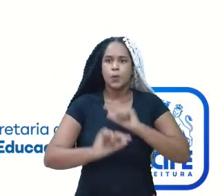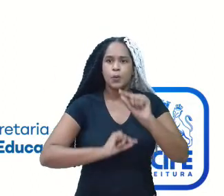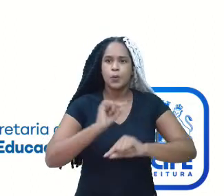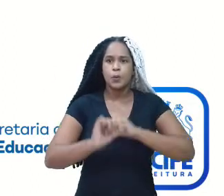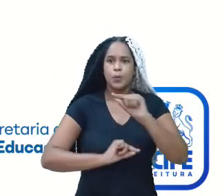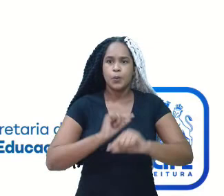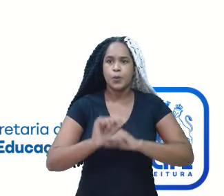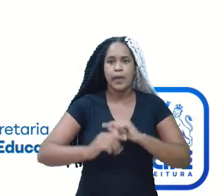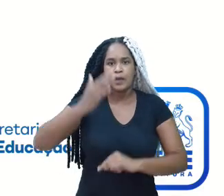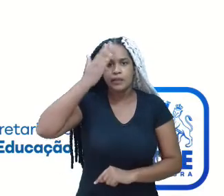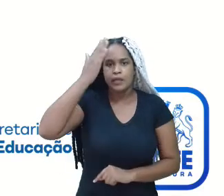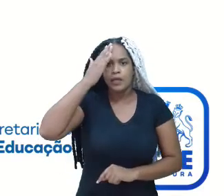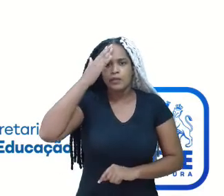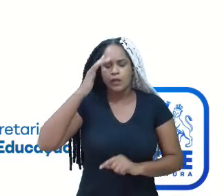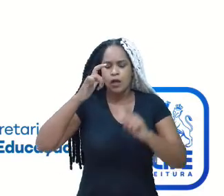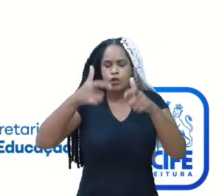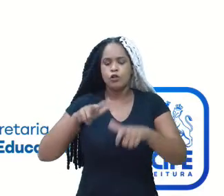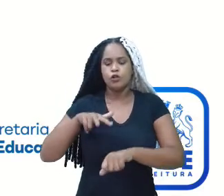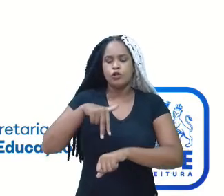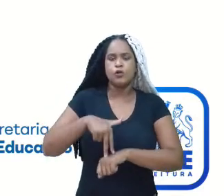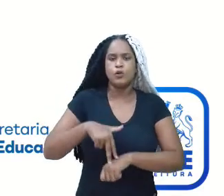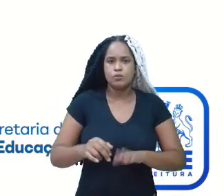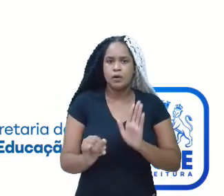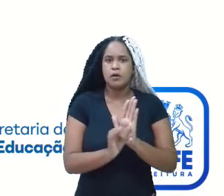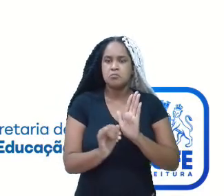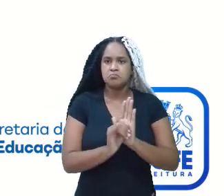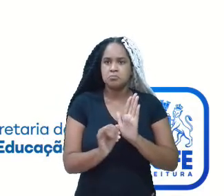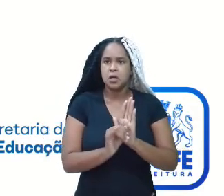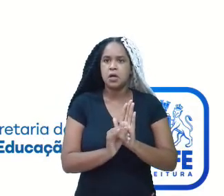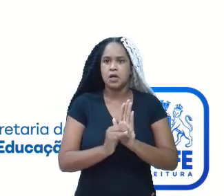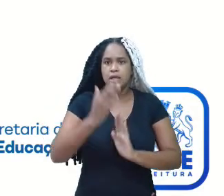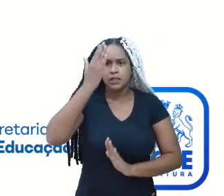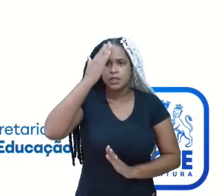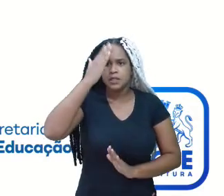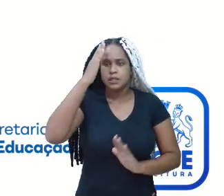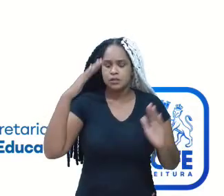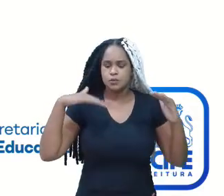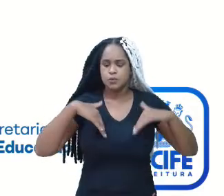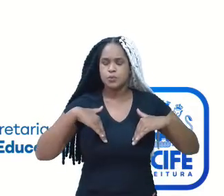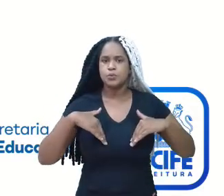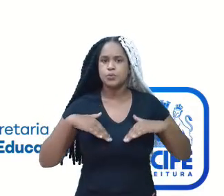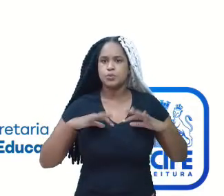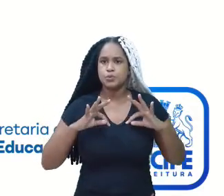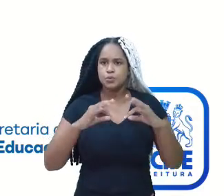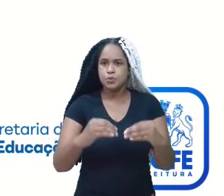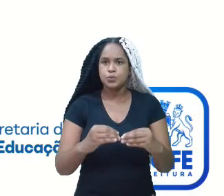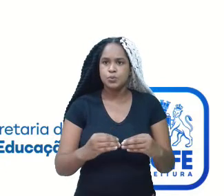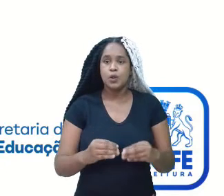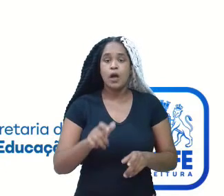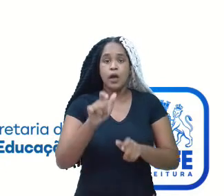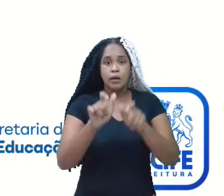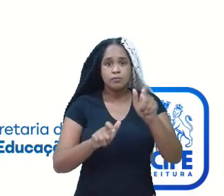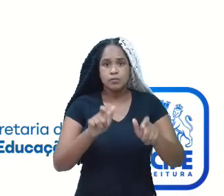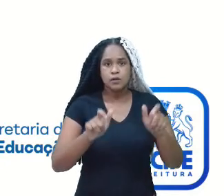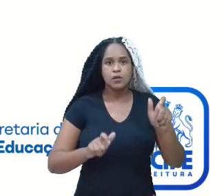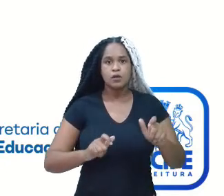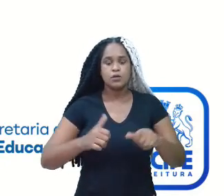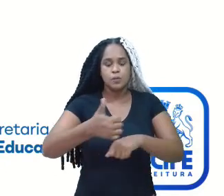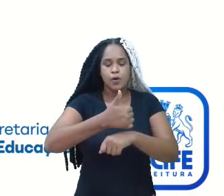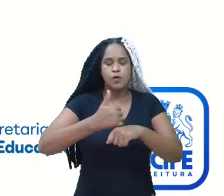lugar, entenda a sua identidade, entenda a sua estrutura. E essa escola precisa abraçar, precisa de